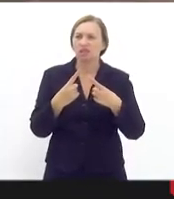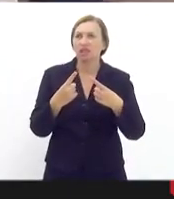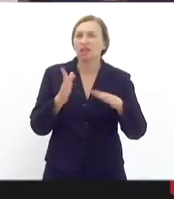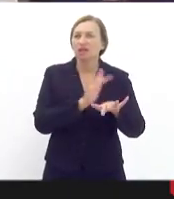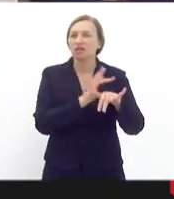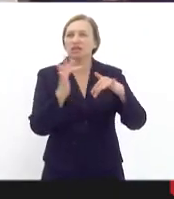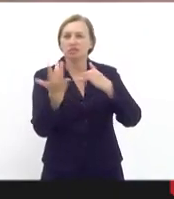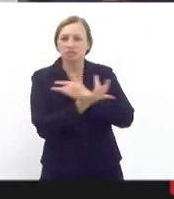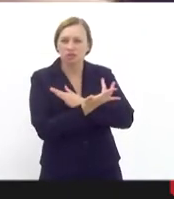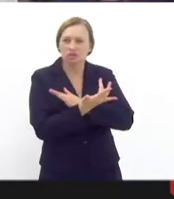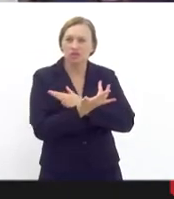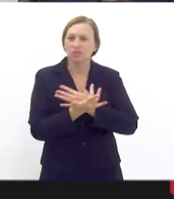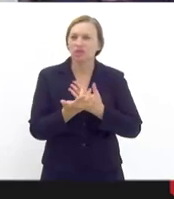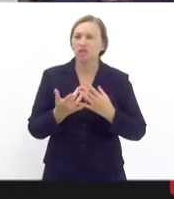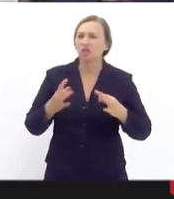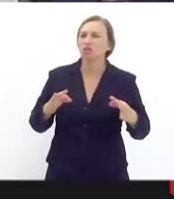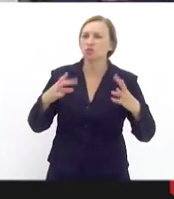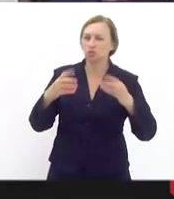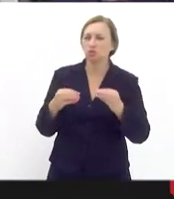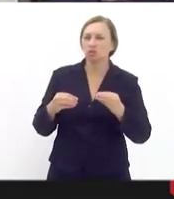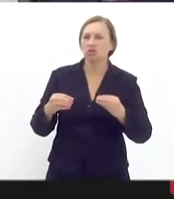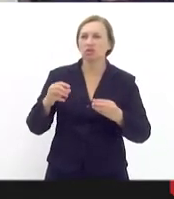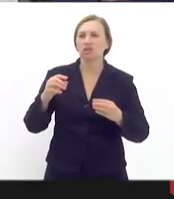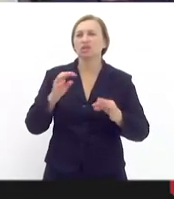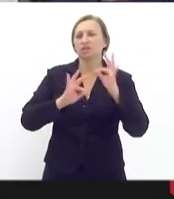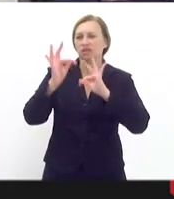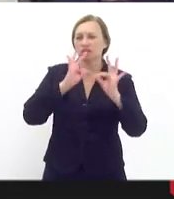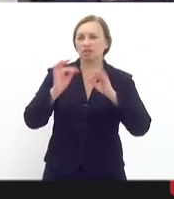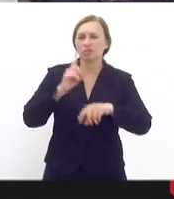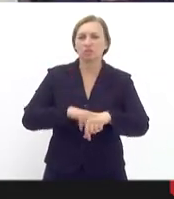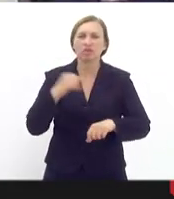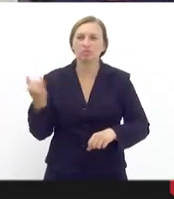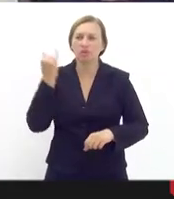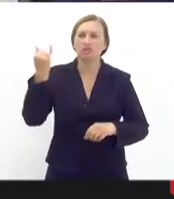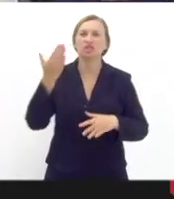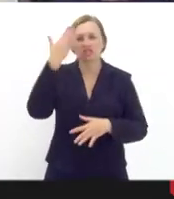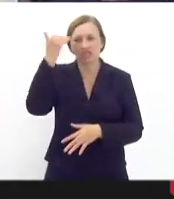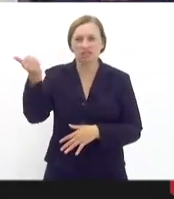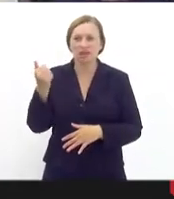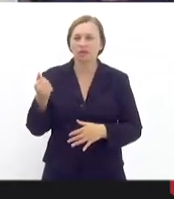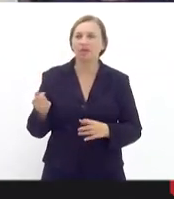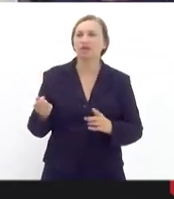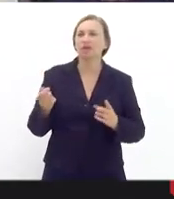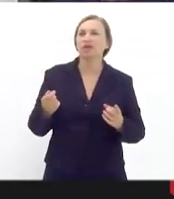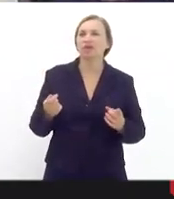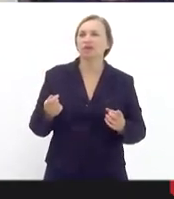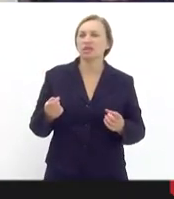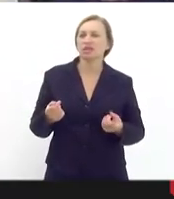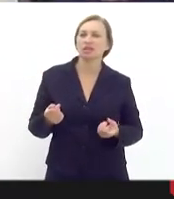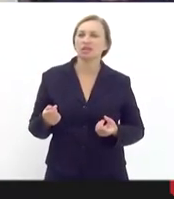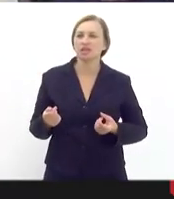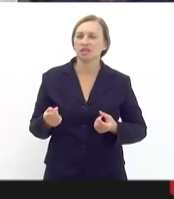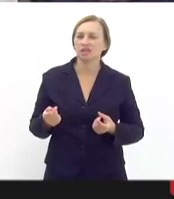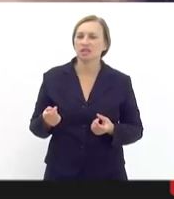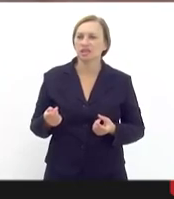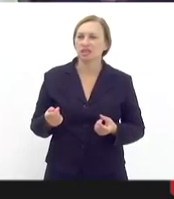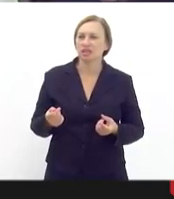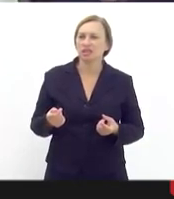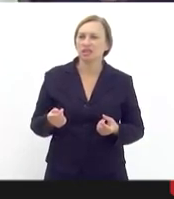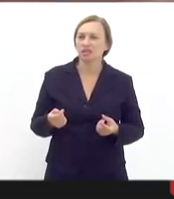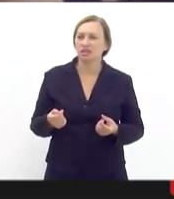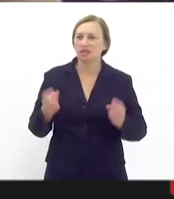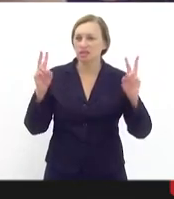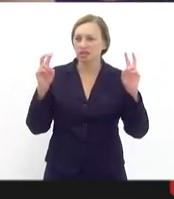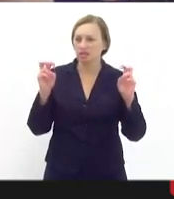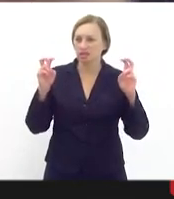mídia indígena, tudo em cima da apropriação tecnológica. Momento utópico, né? A gente sabe que esse mesmo cenário, né, ele